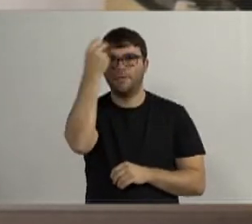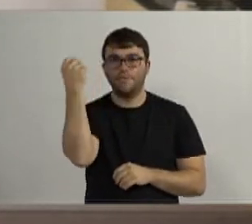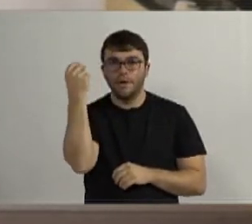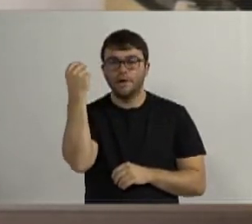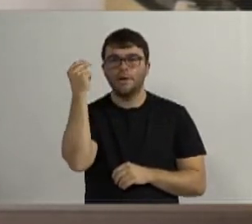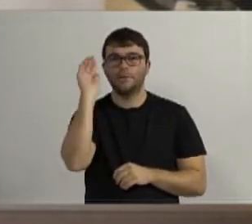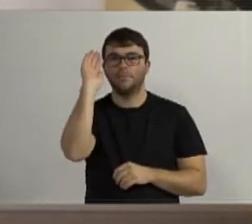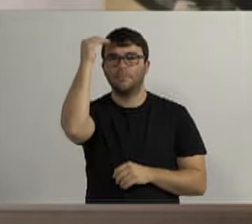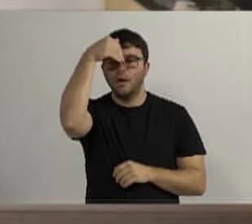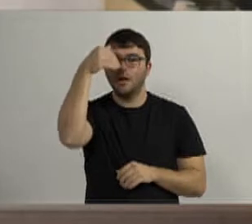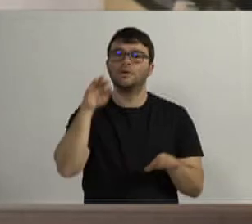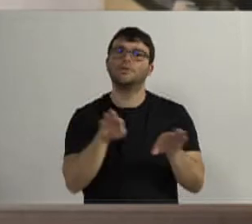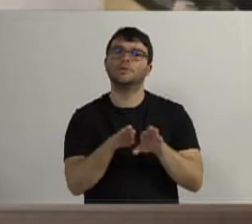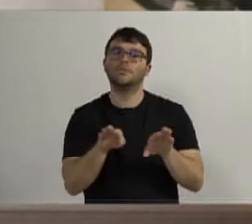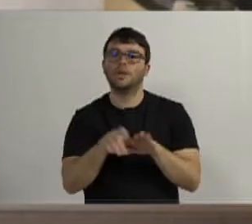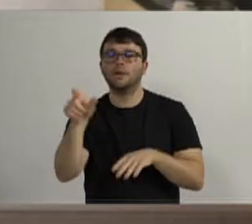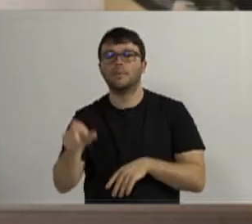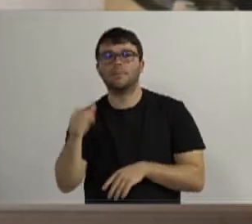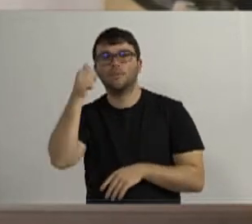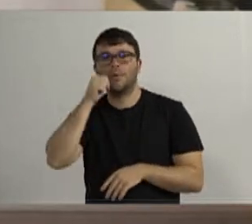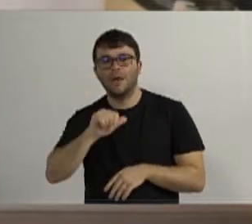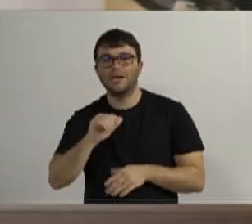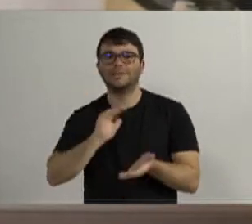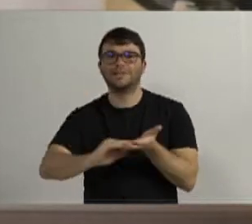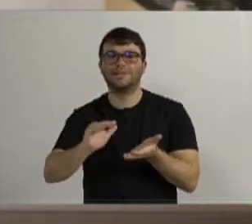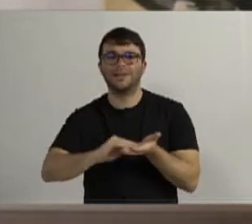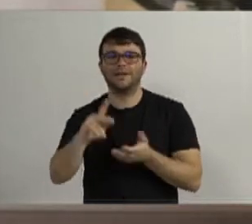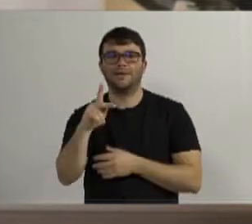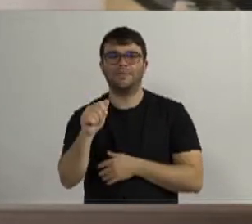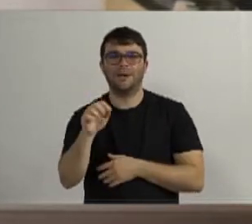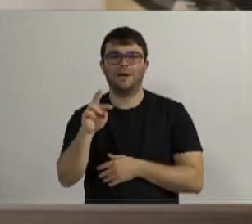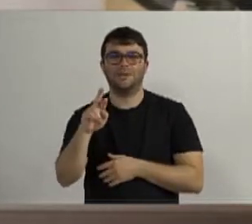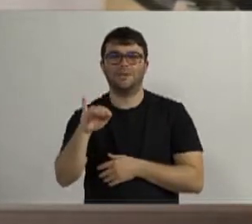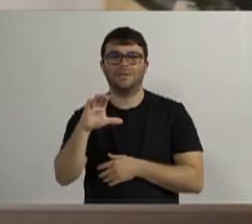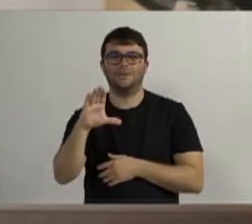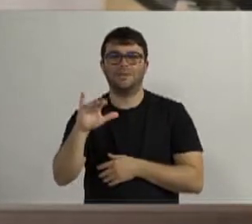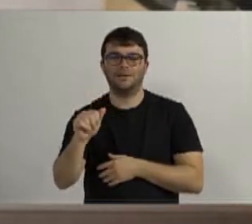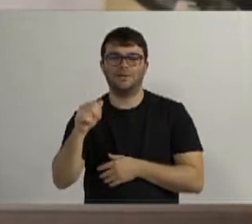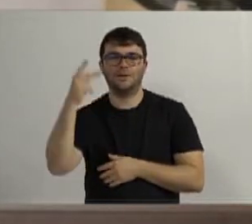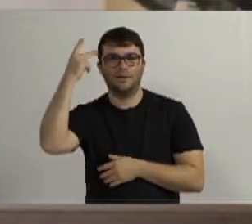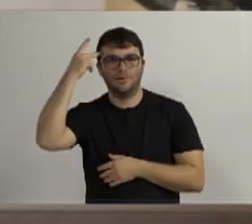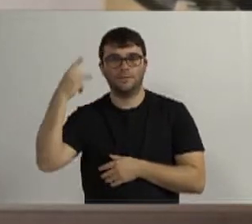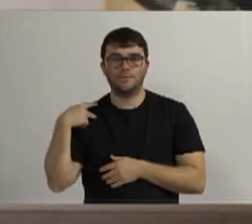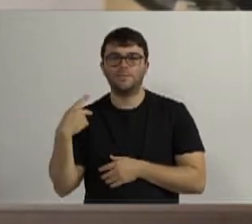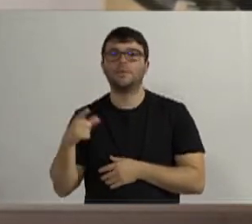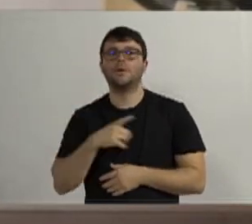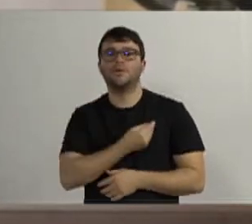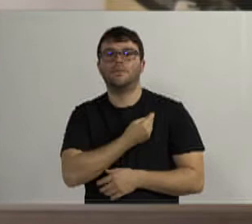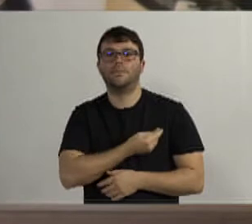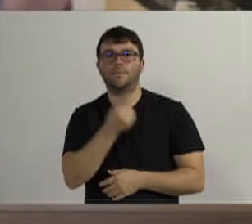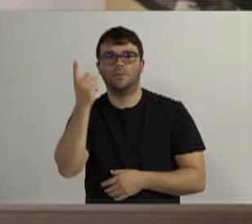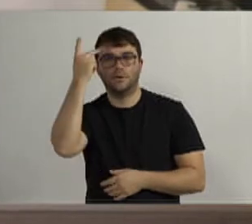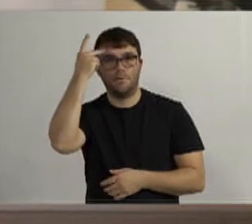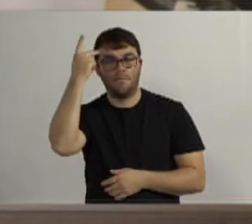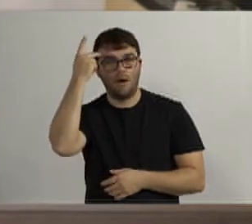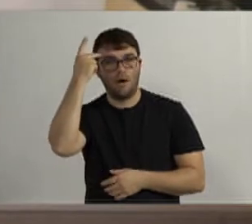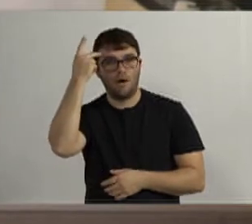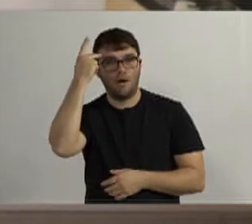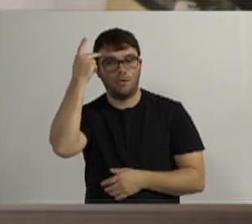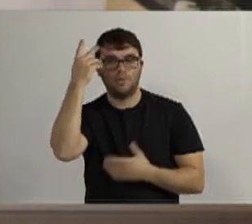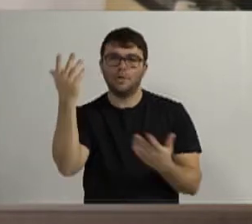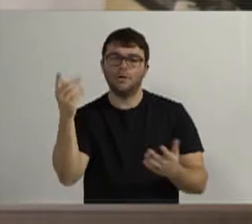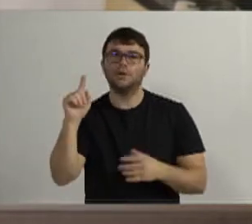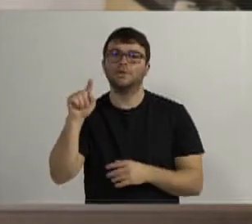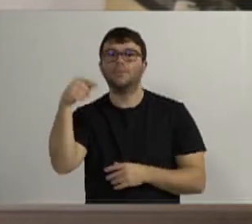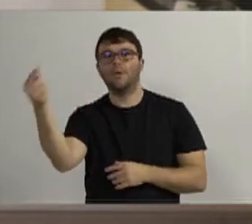Blumenau e das nossas secretária Patrícia líderes que se encontra em atividade de São Paulo e segue a semana Brasília